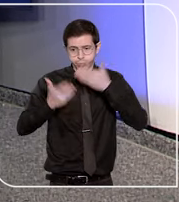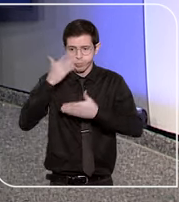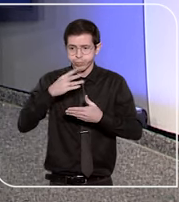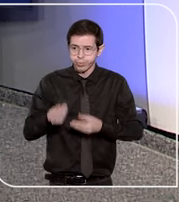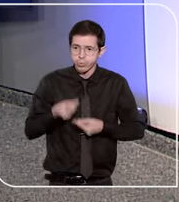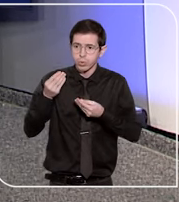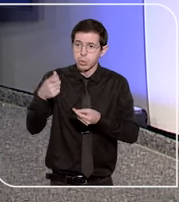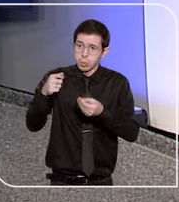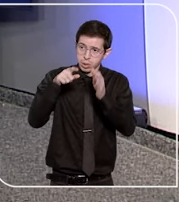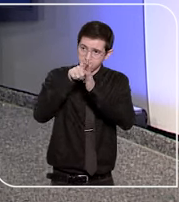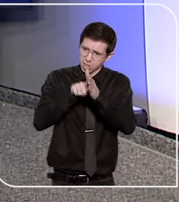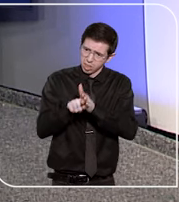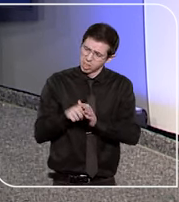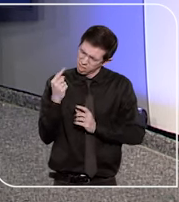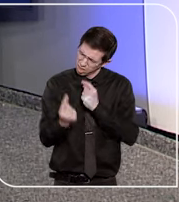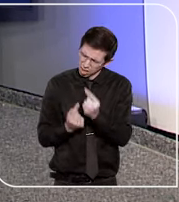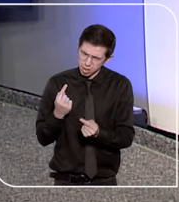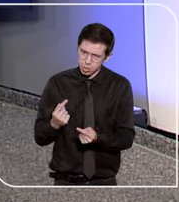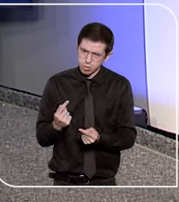apresentadas?